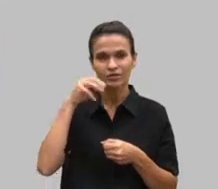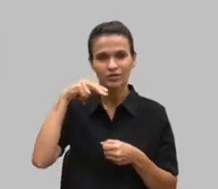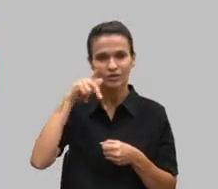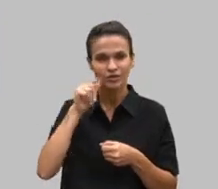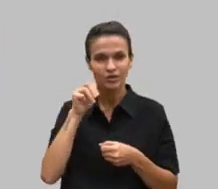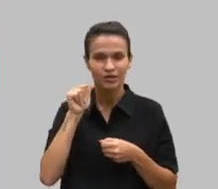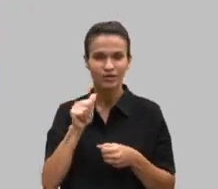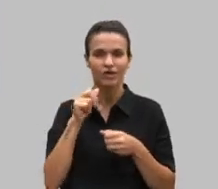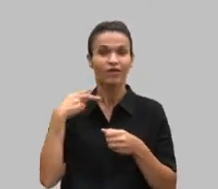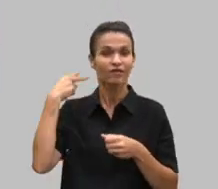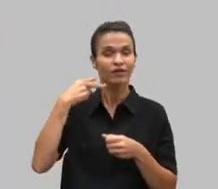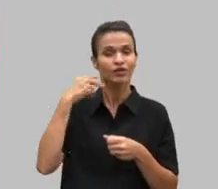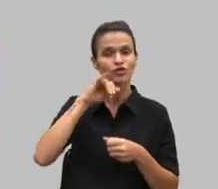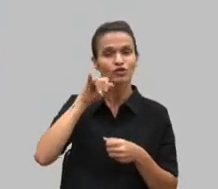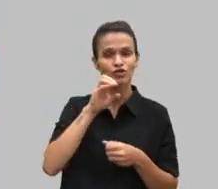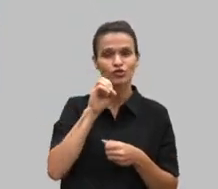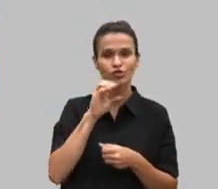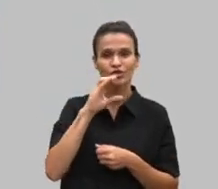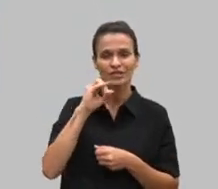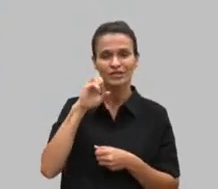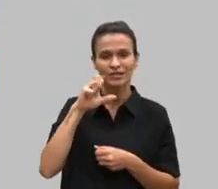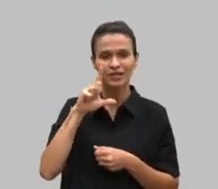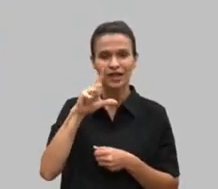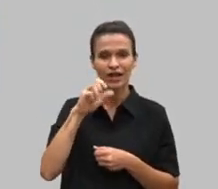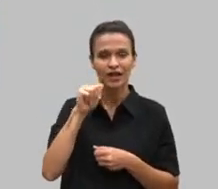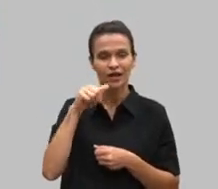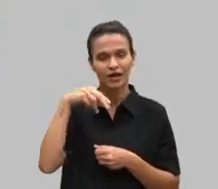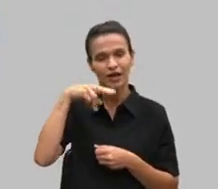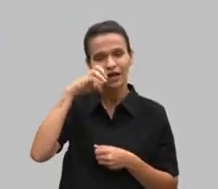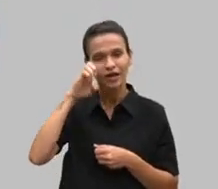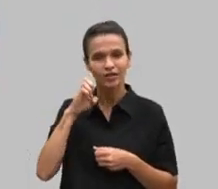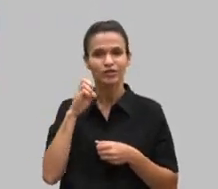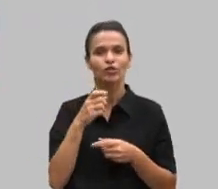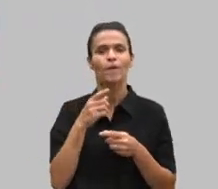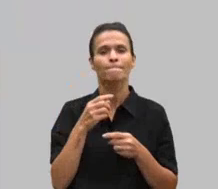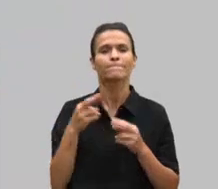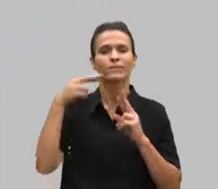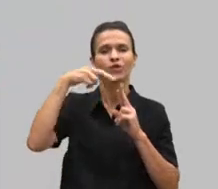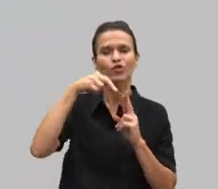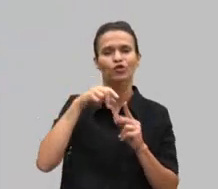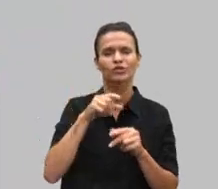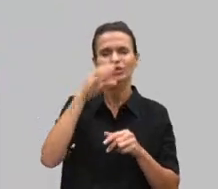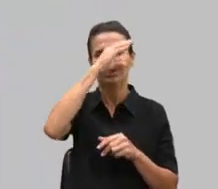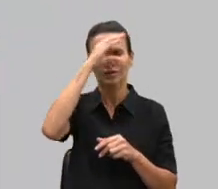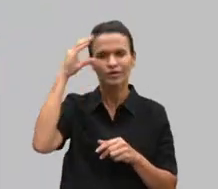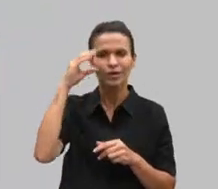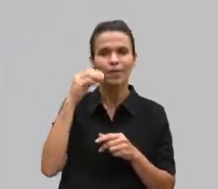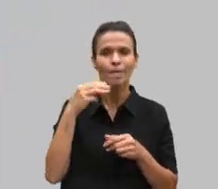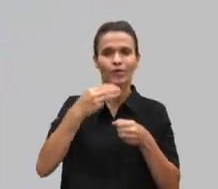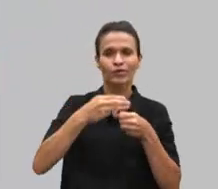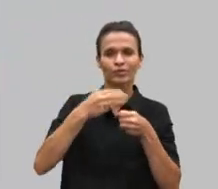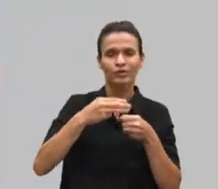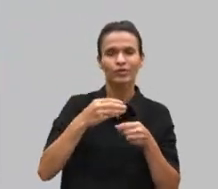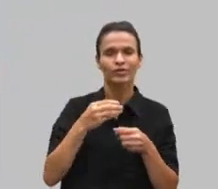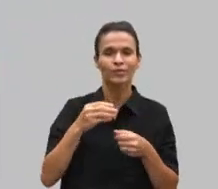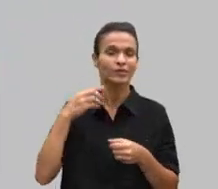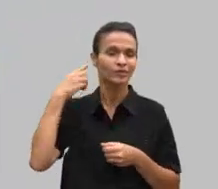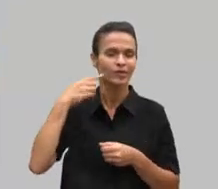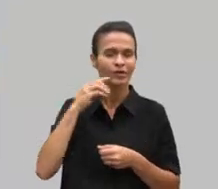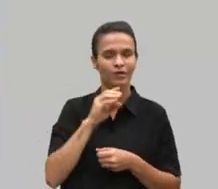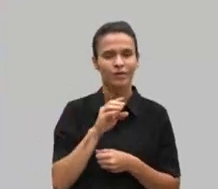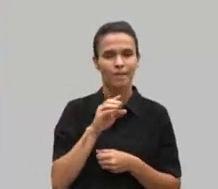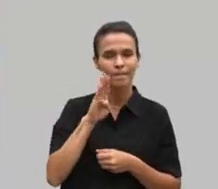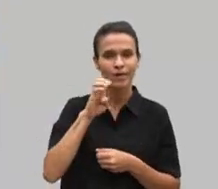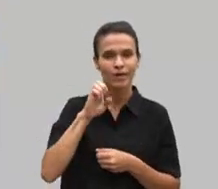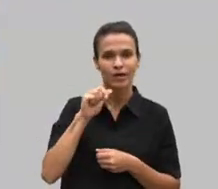vereadora Joyce Lane presidente da Câmara representando todas as câmaras municipais querida amiga deputada Beatriz Cerqueira Deputado Roberto